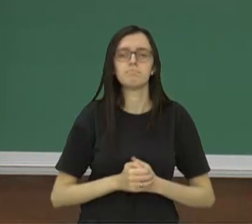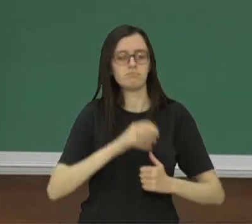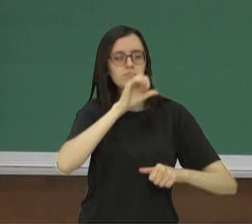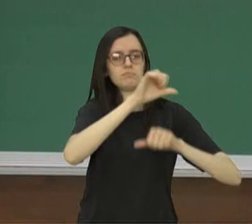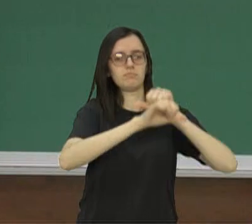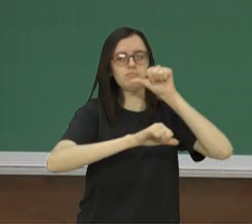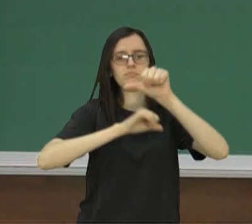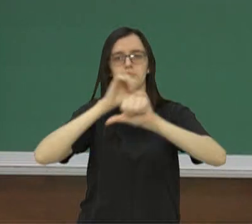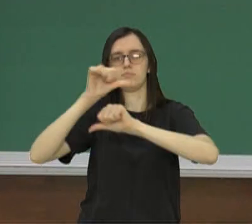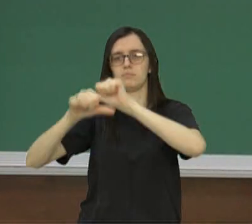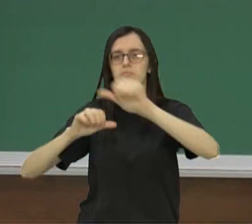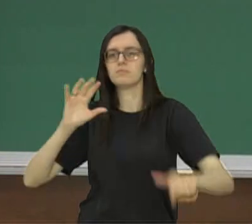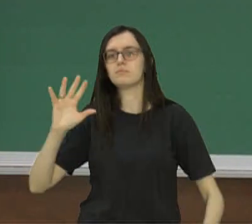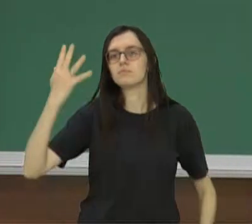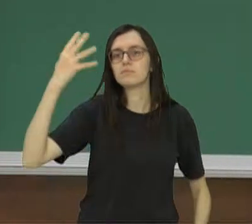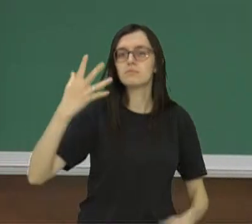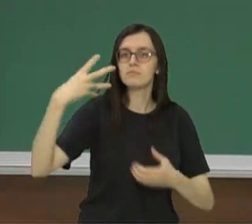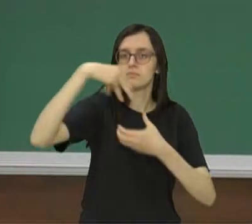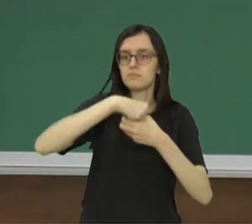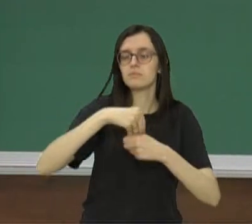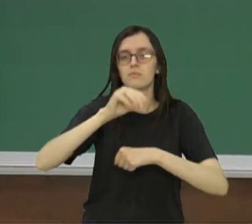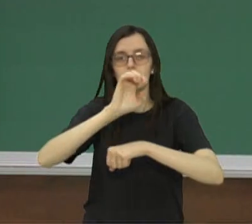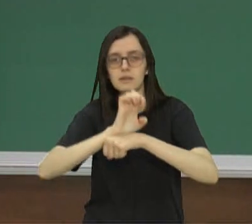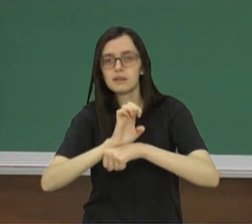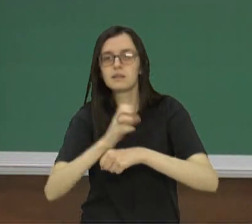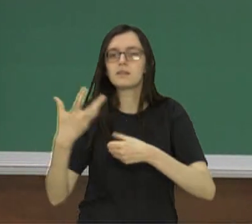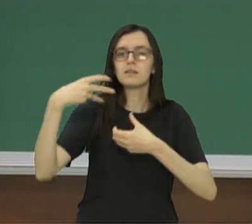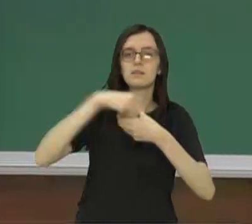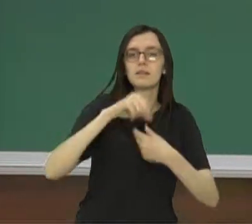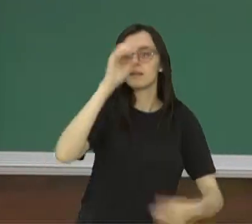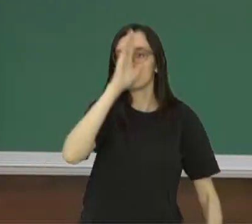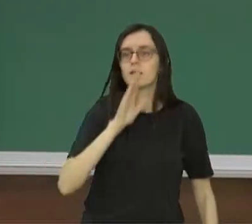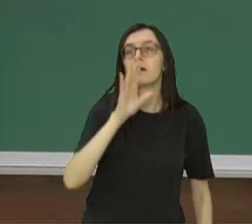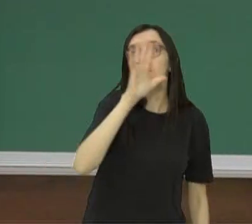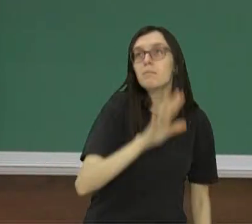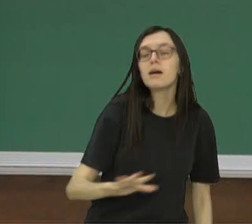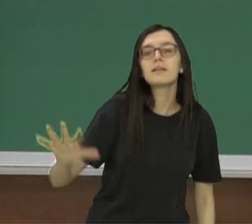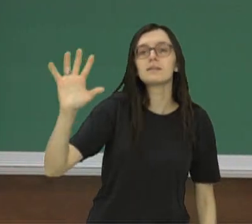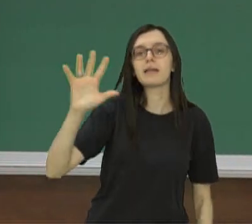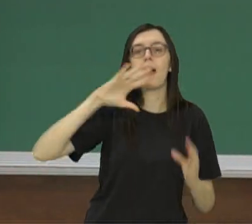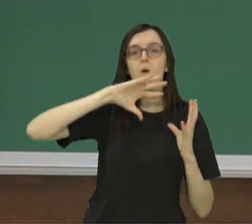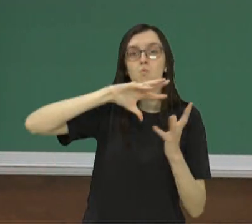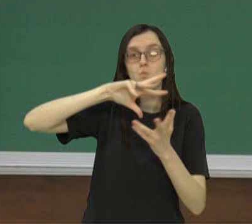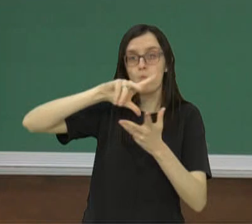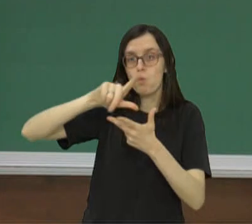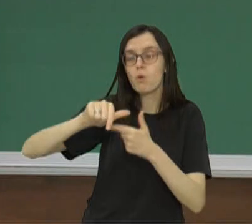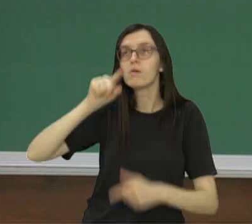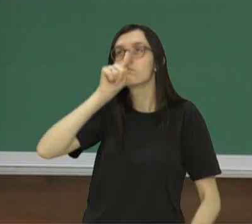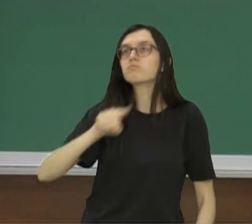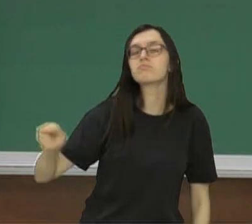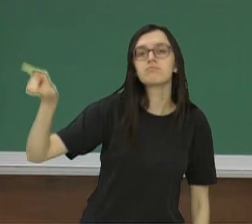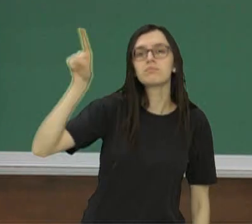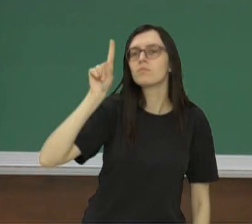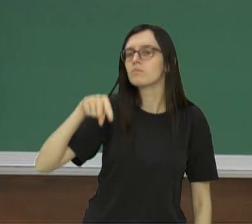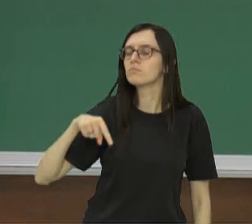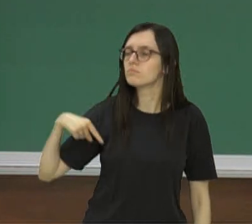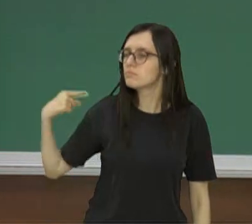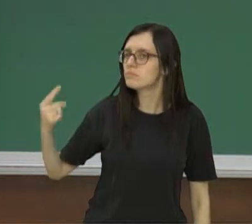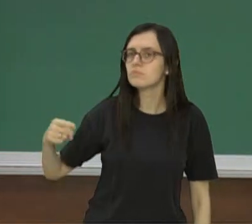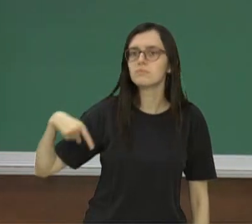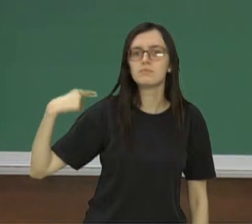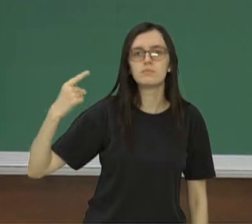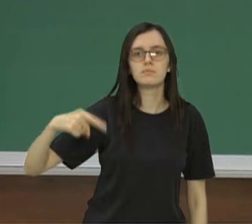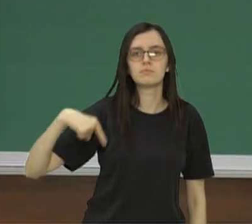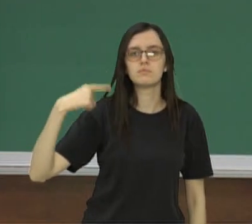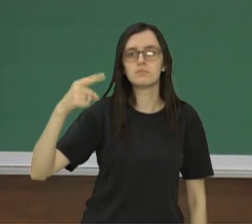que acontecem no estado, no Brasil como um todo, no mundo como um todo, elas são constantes. Então,